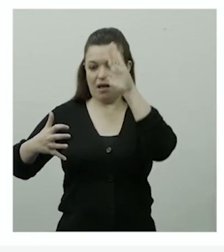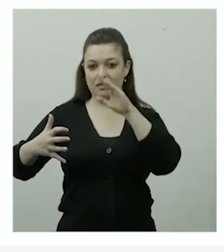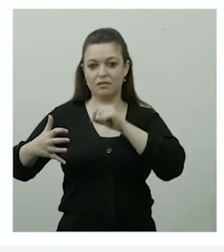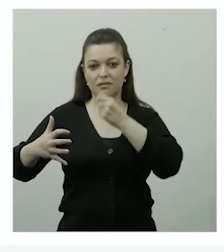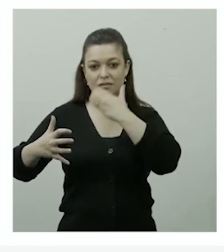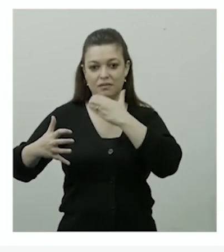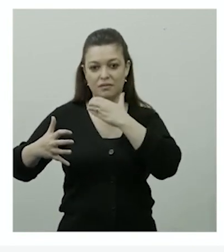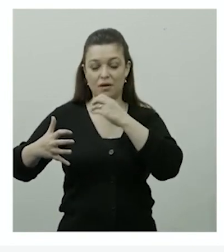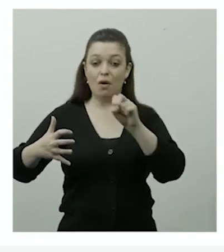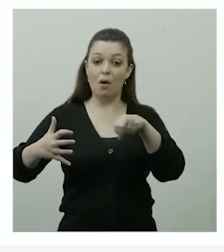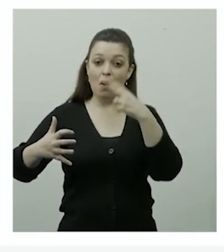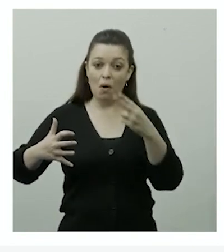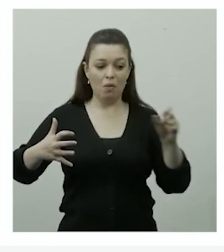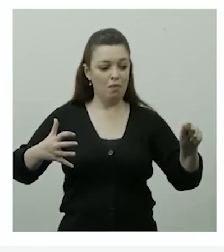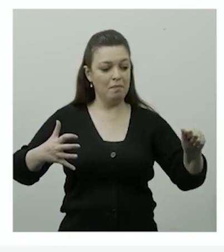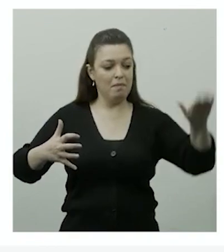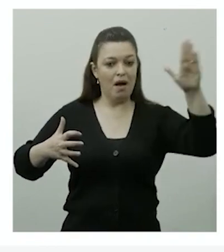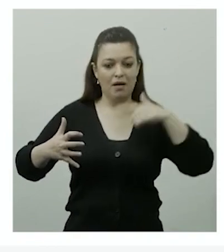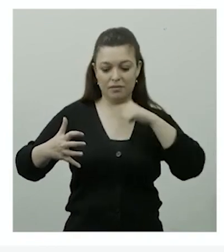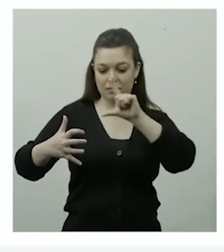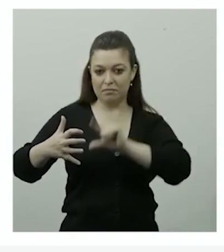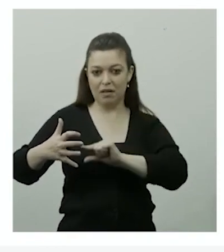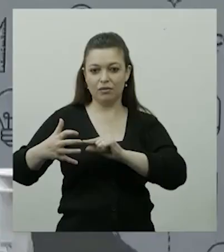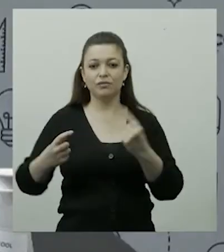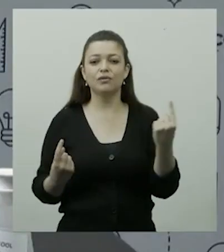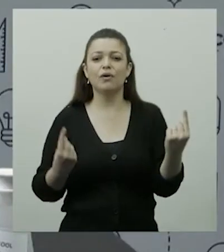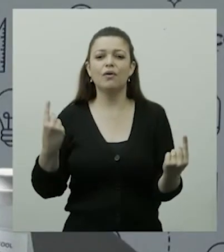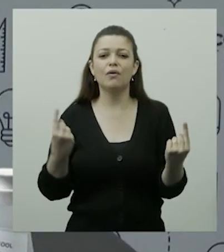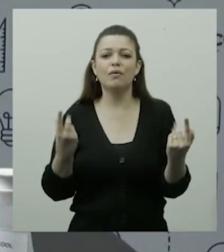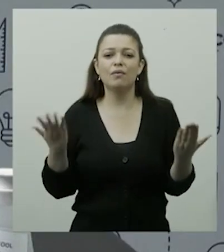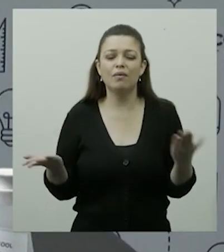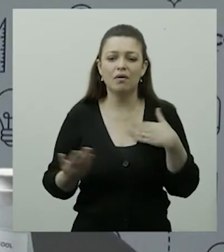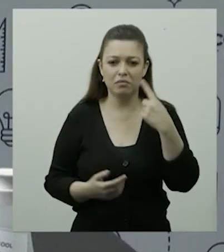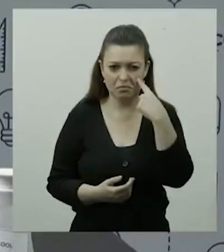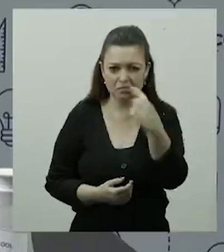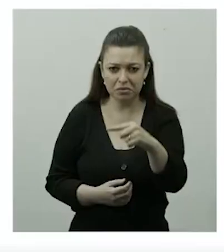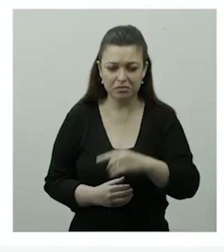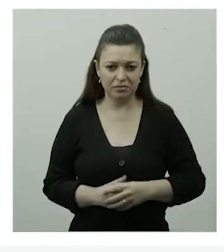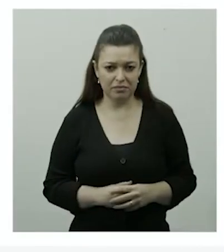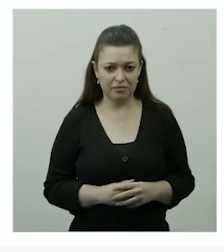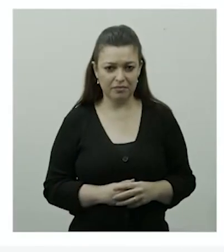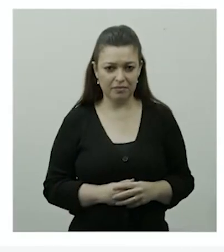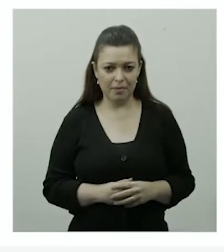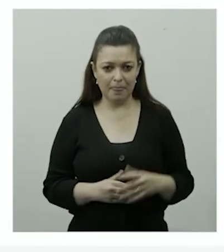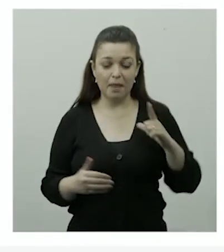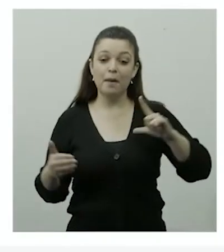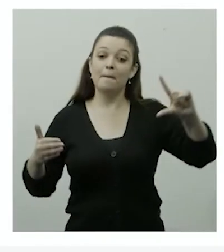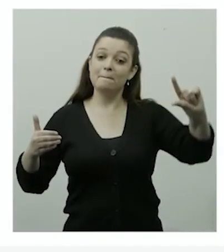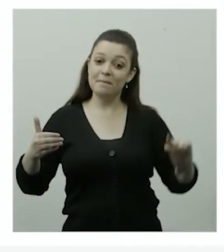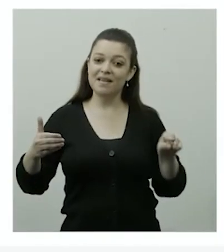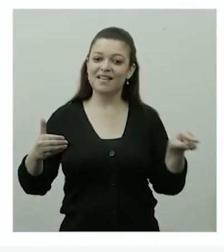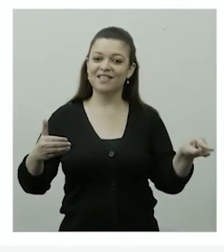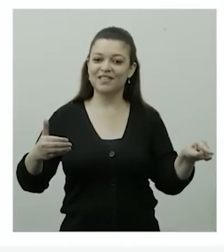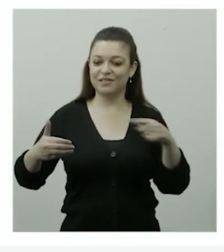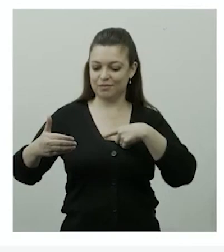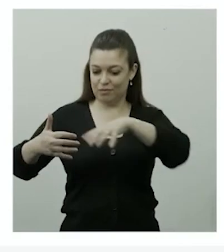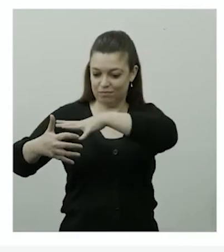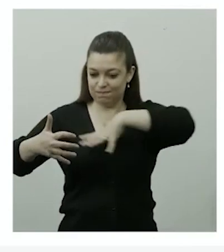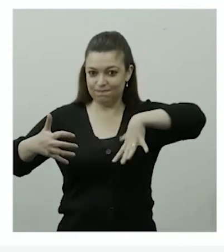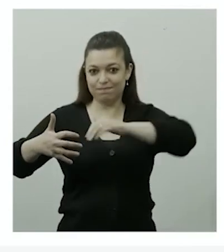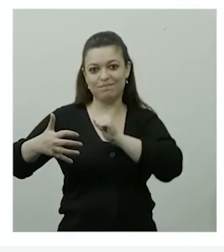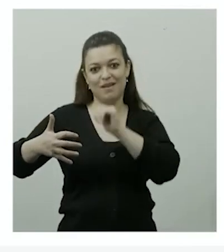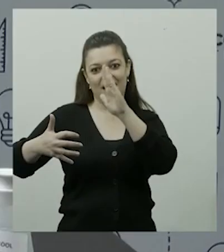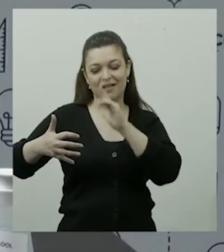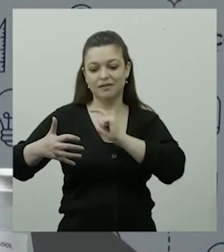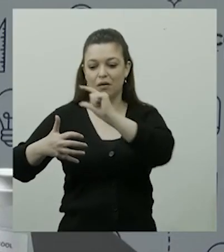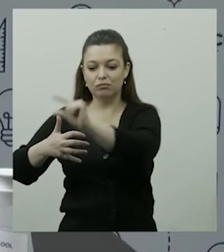mais maçãs do que havia na cesta. E aí, descobriram? Menos, né? Porque ela repartiu